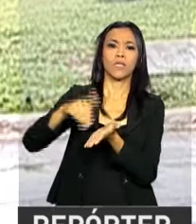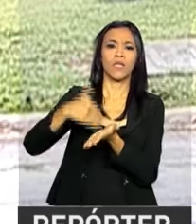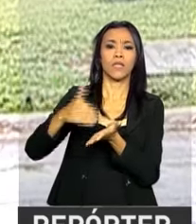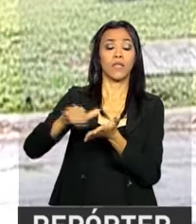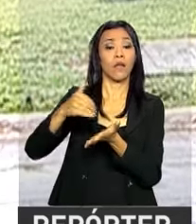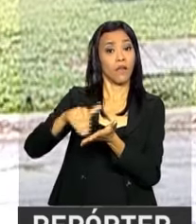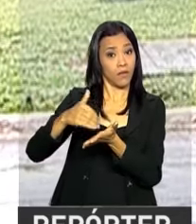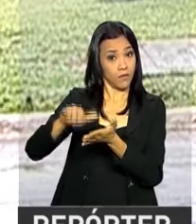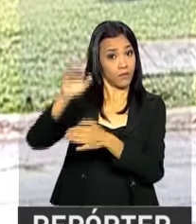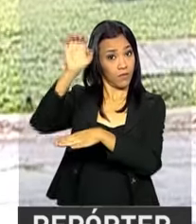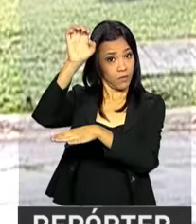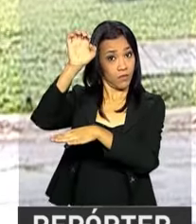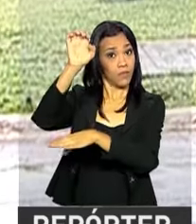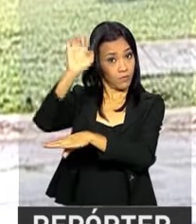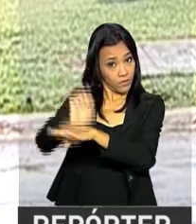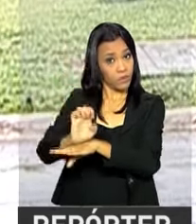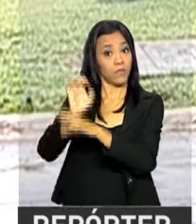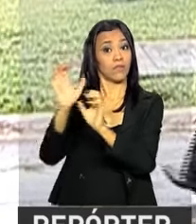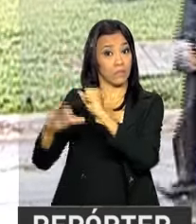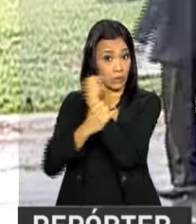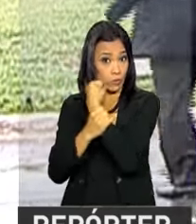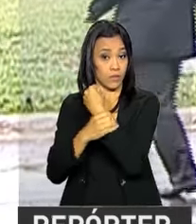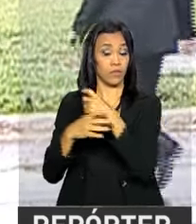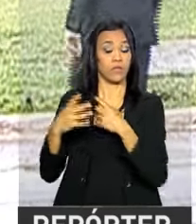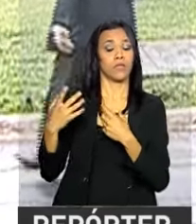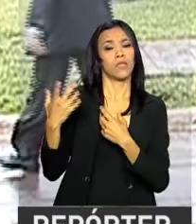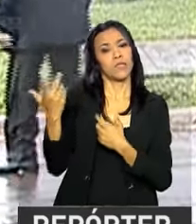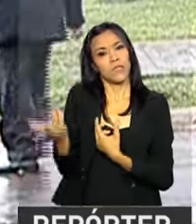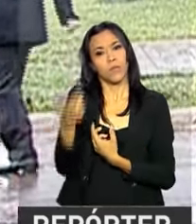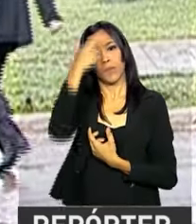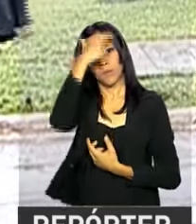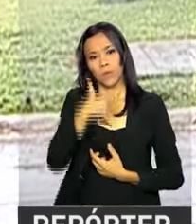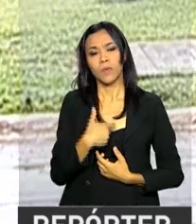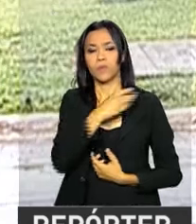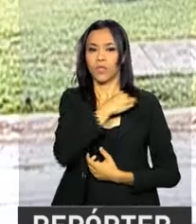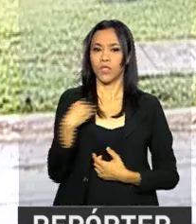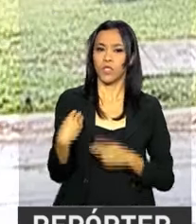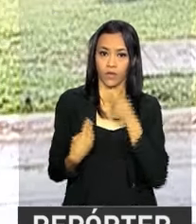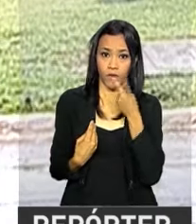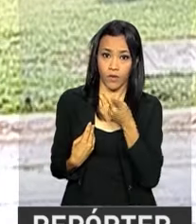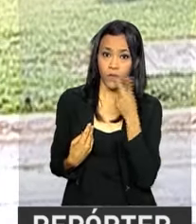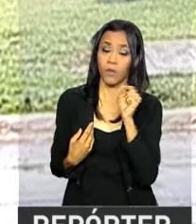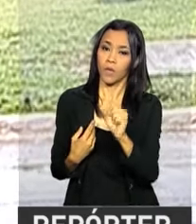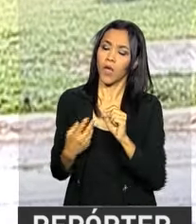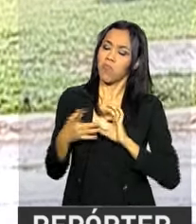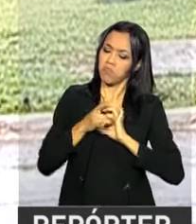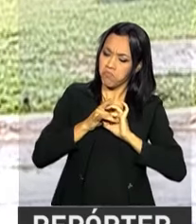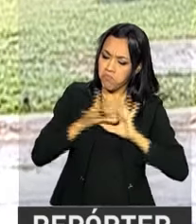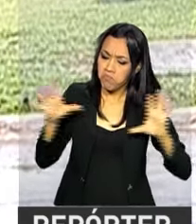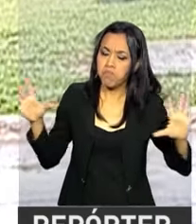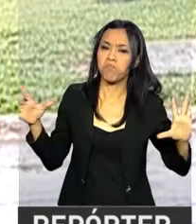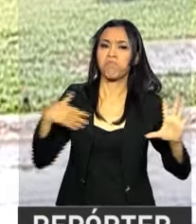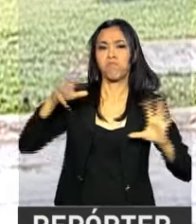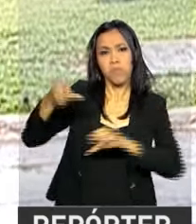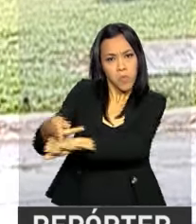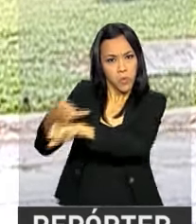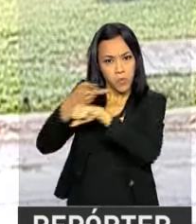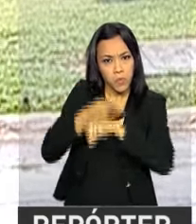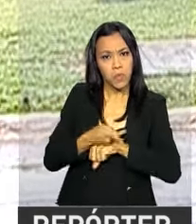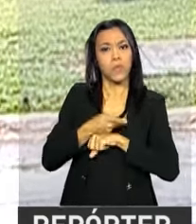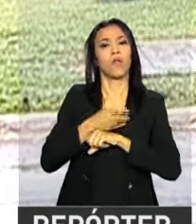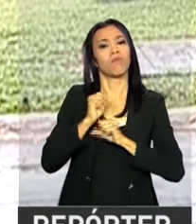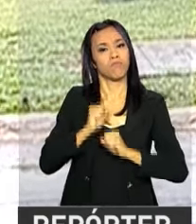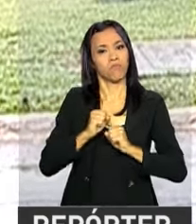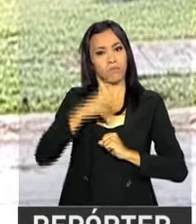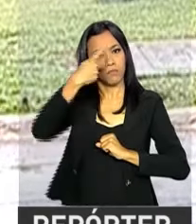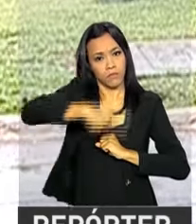pública do Rio, Roberto Sá. O ministro Alexandre de Moraes também colocou à disposição do governo do Rio o